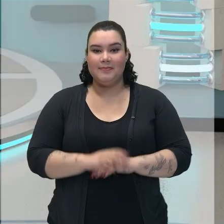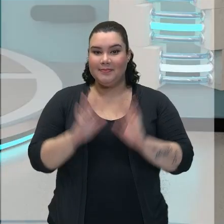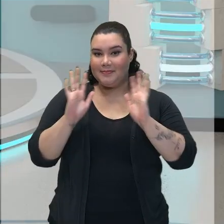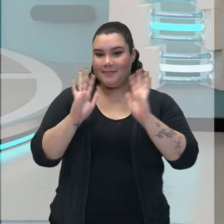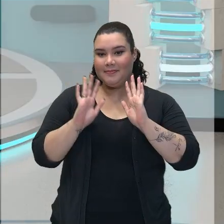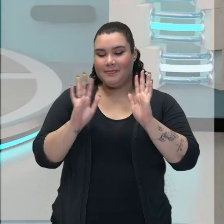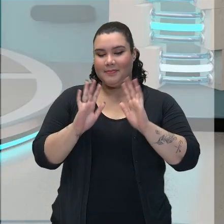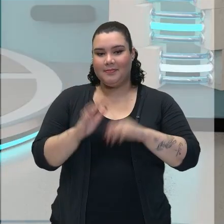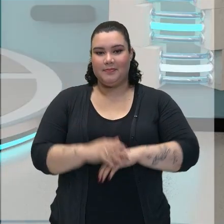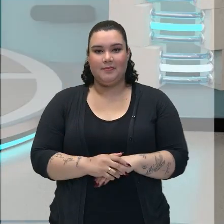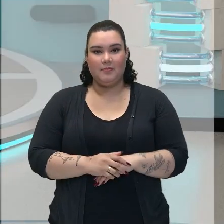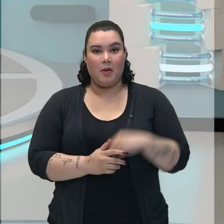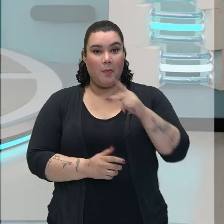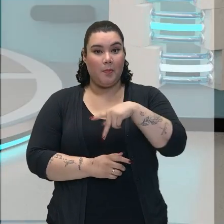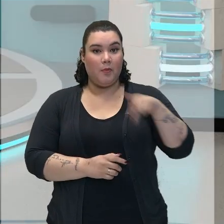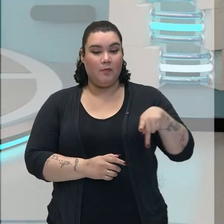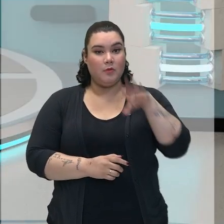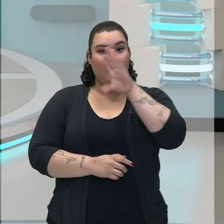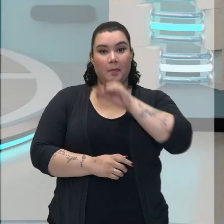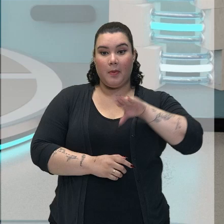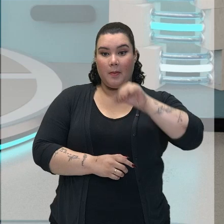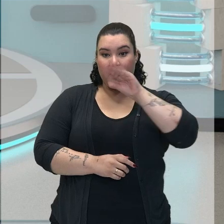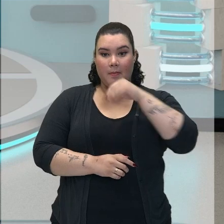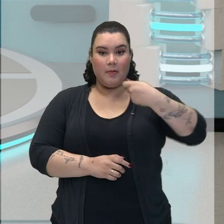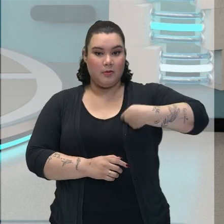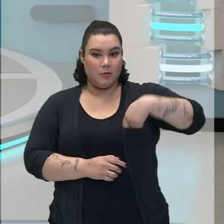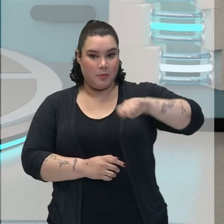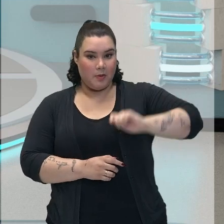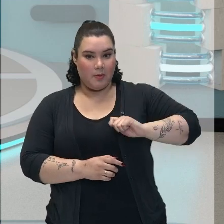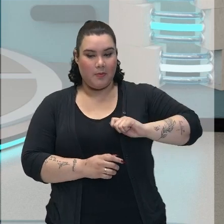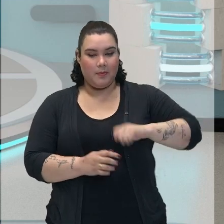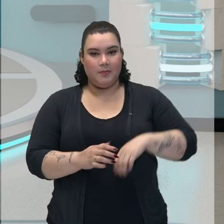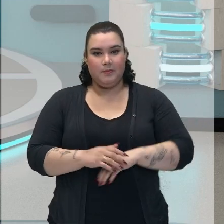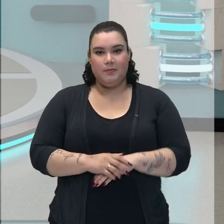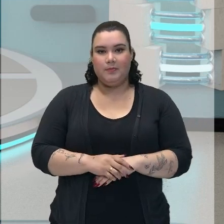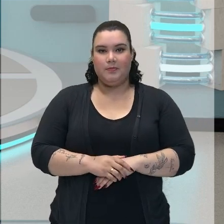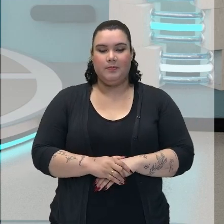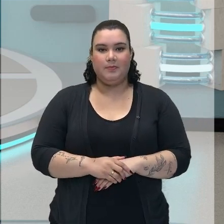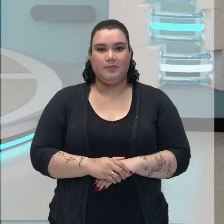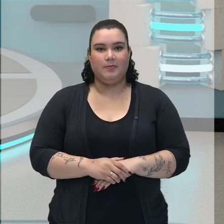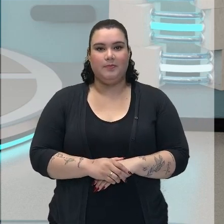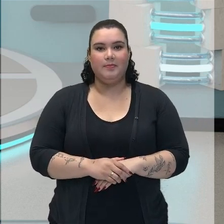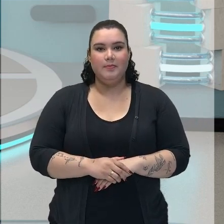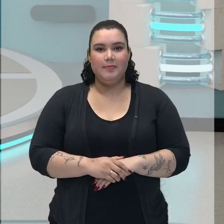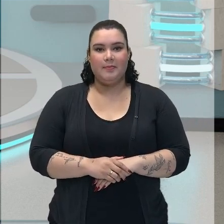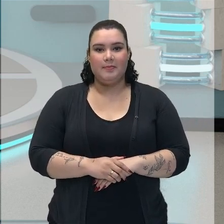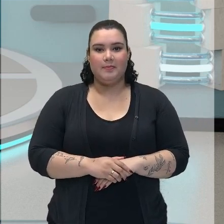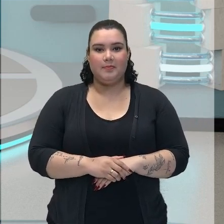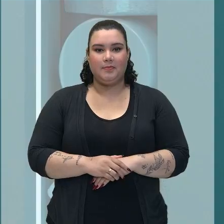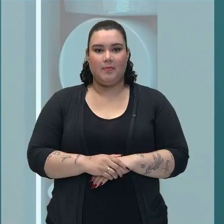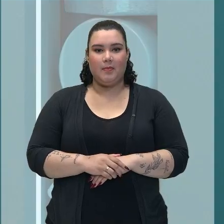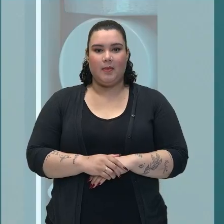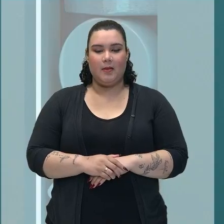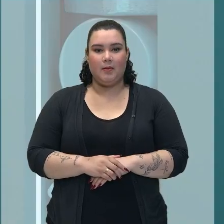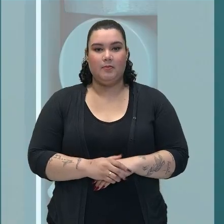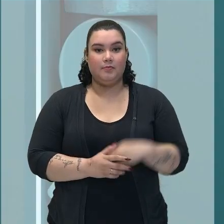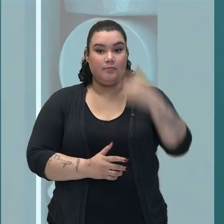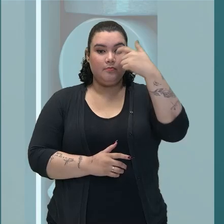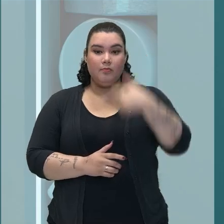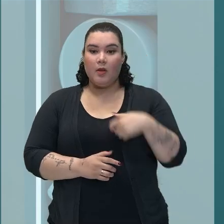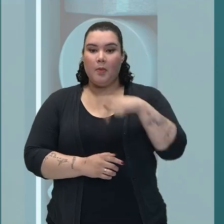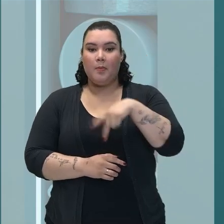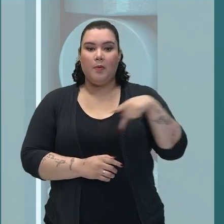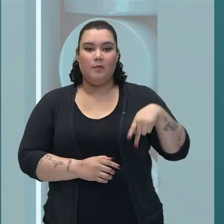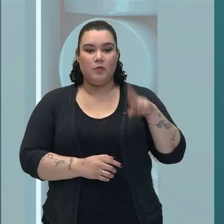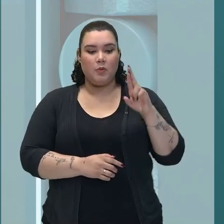Olá! Bem-vindos a todos e todas para mais uma classe de língua espanhola. Eu sou o professor